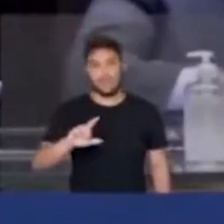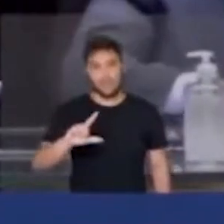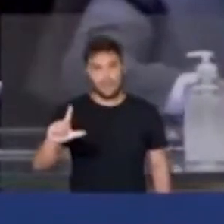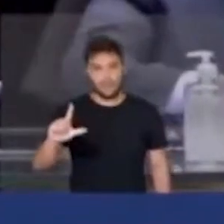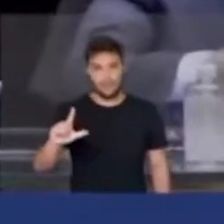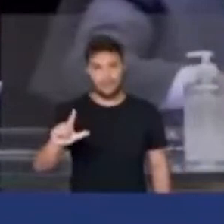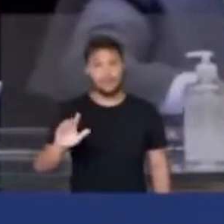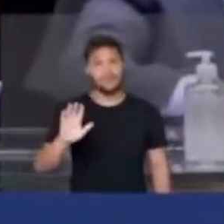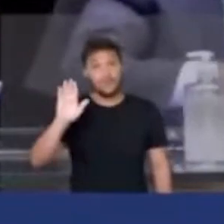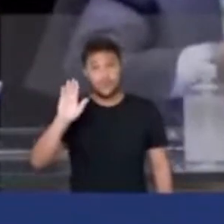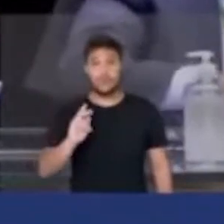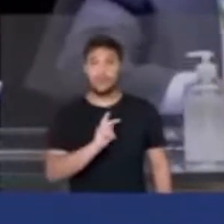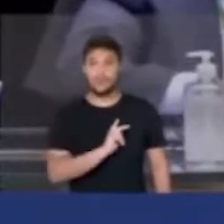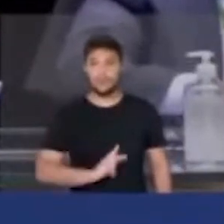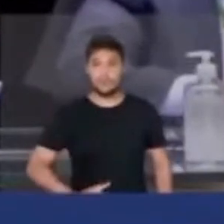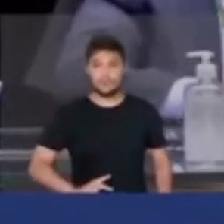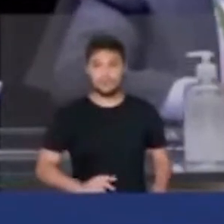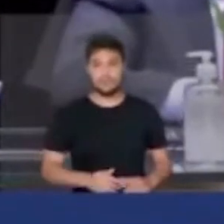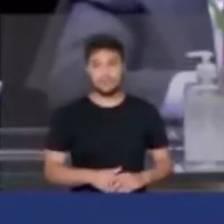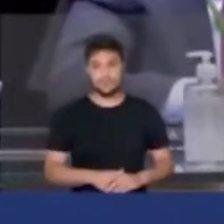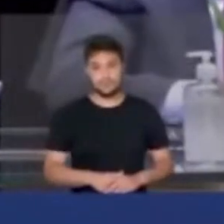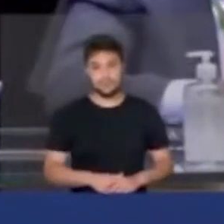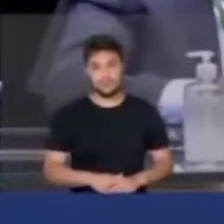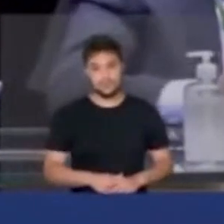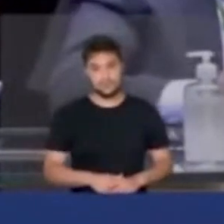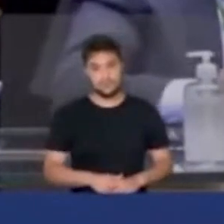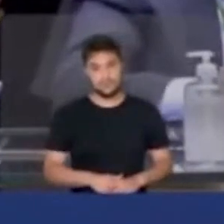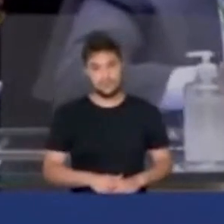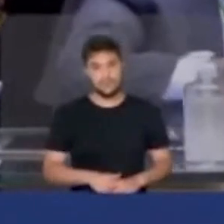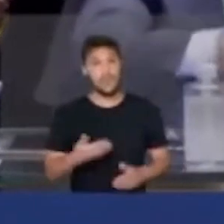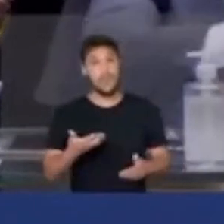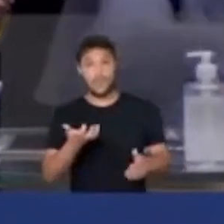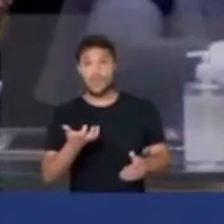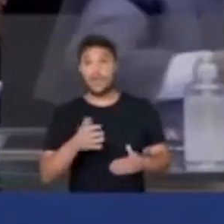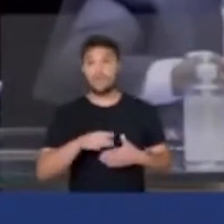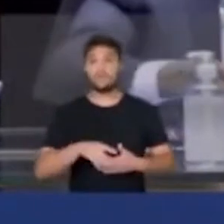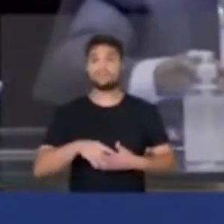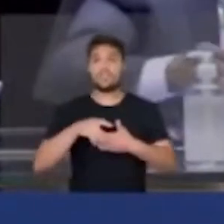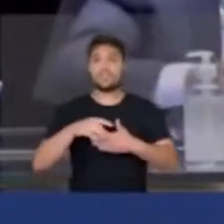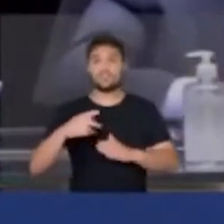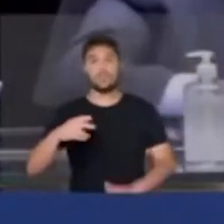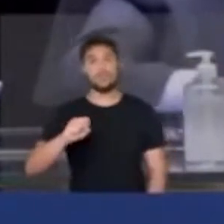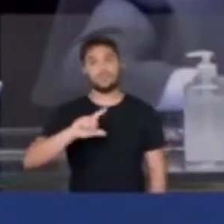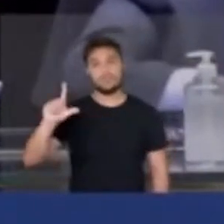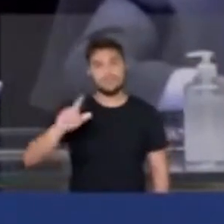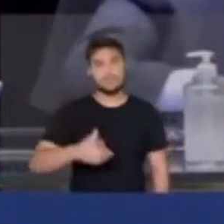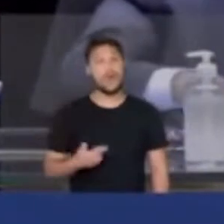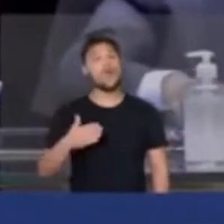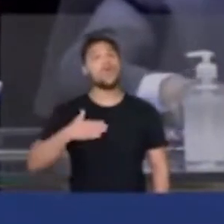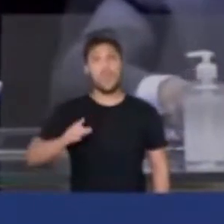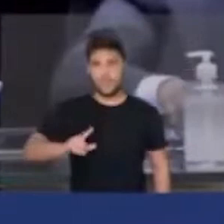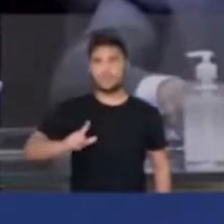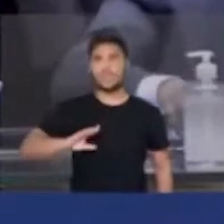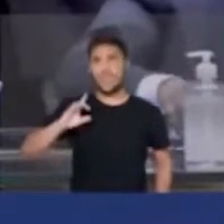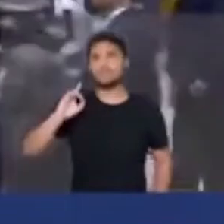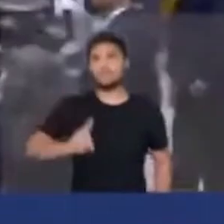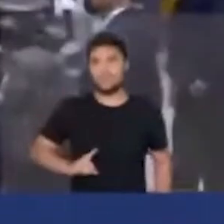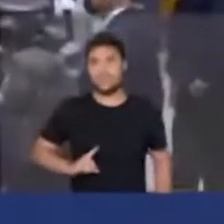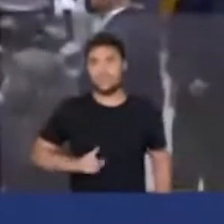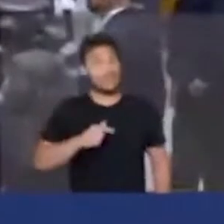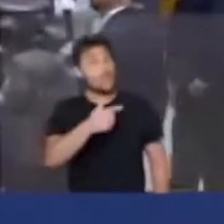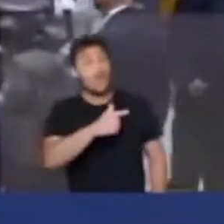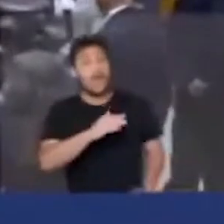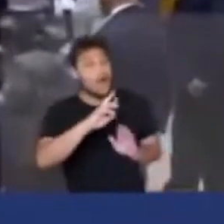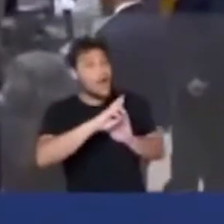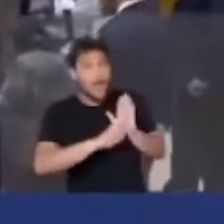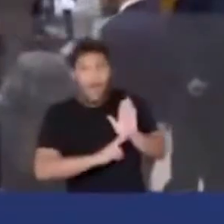presidente... Peço a palavra pela liderança do PSOL. O senhor não tem direito regimental. E tem o direito. O senhor não tem direito regimental, deputado Glauber,